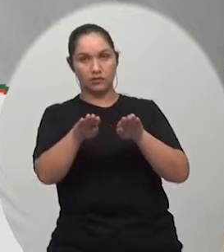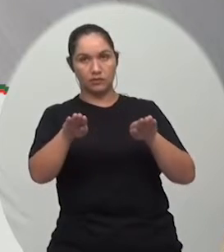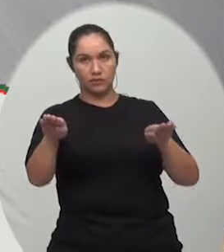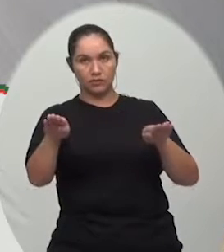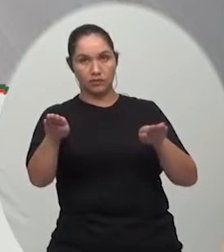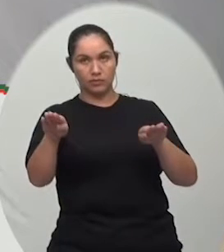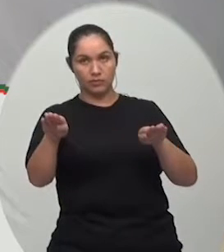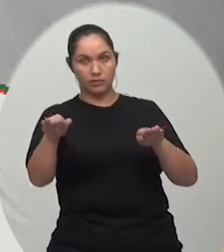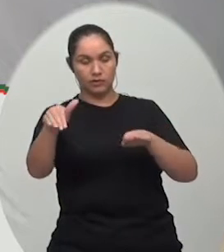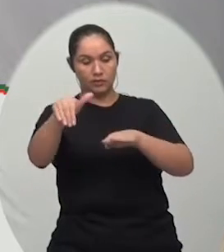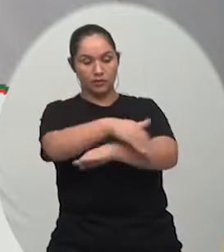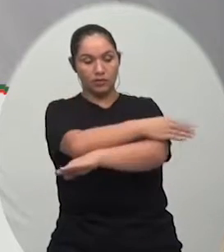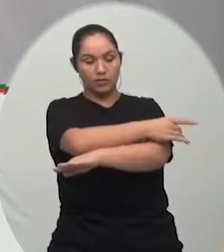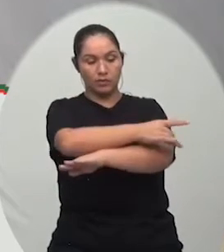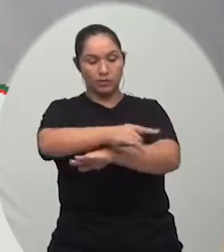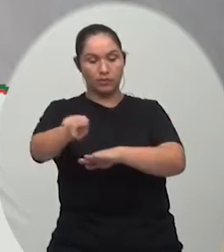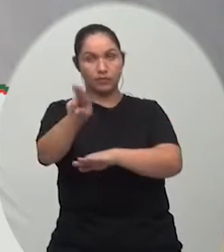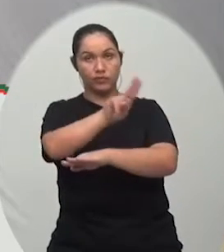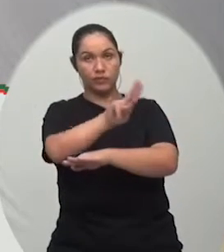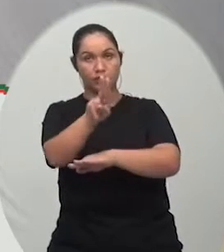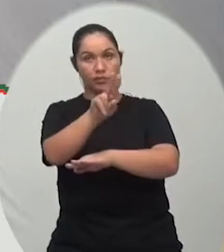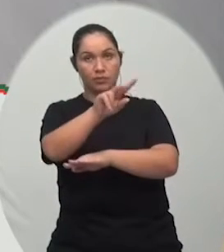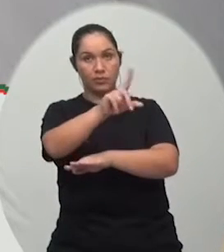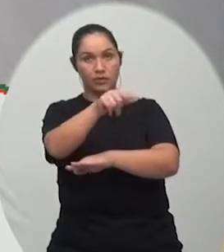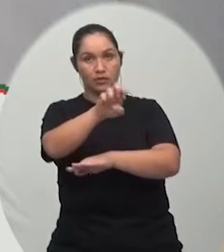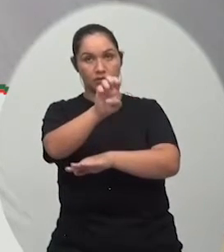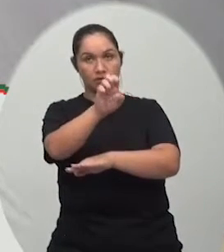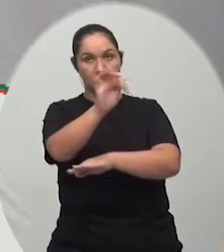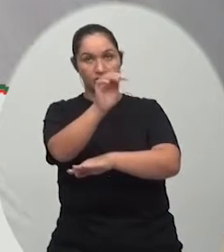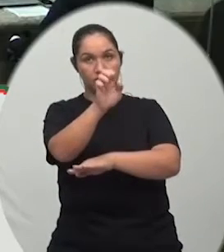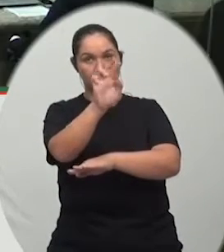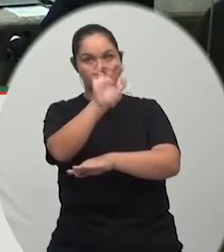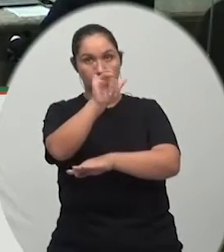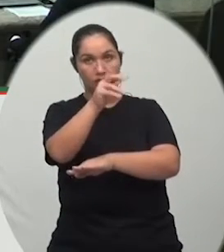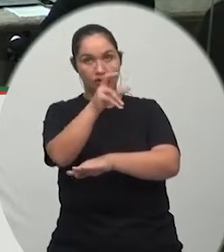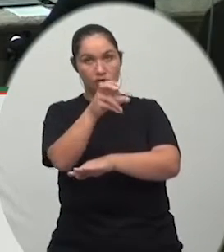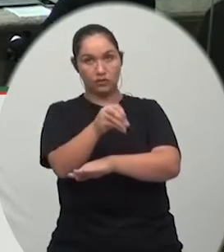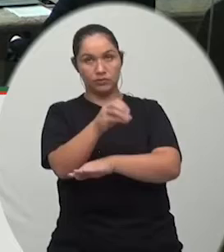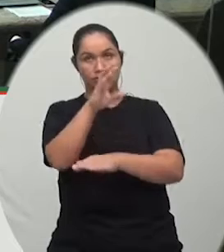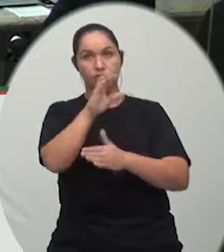rua Zeferino da Rosa, localizada no bairro Quarta Linha.